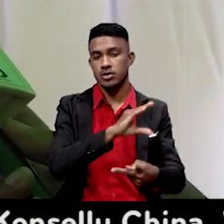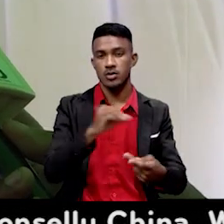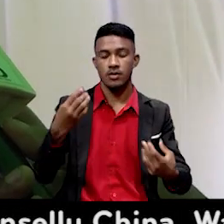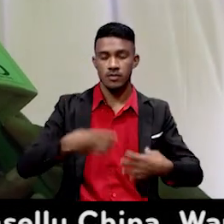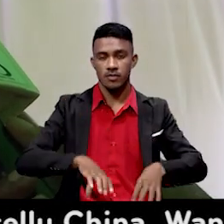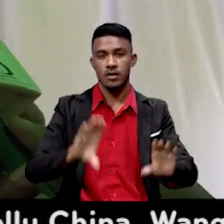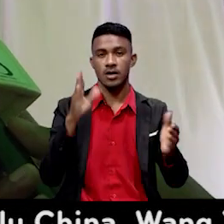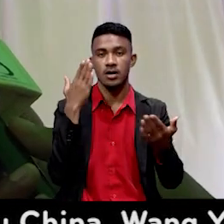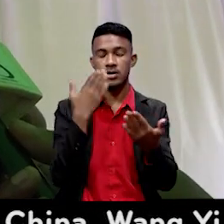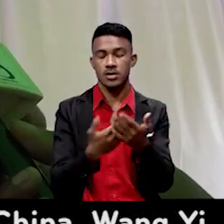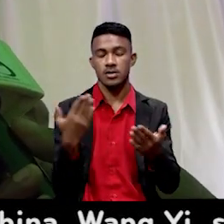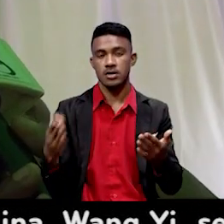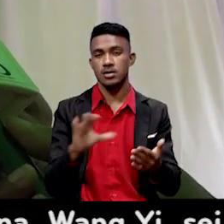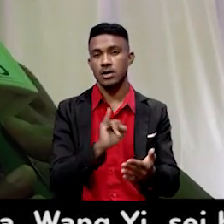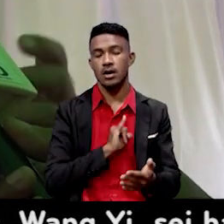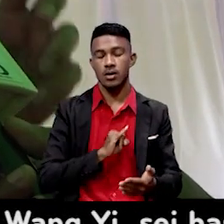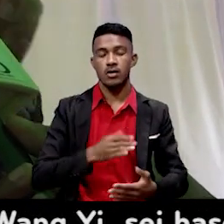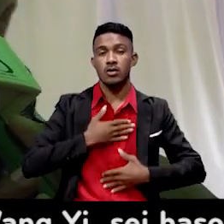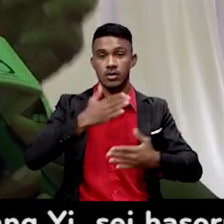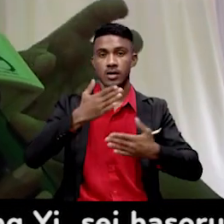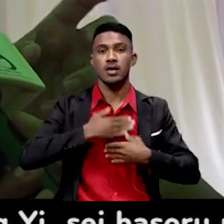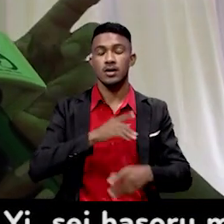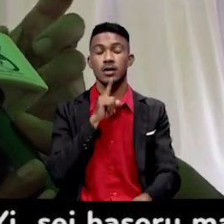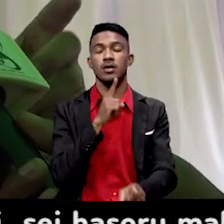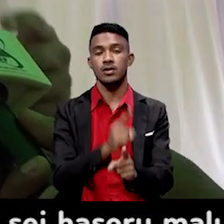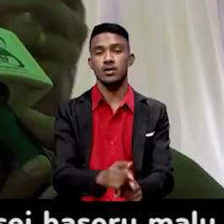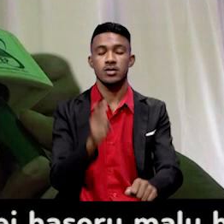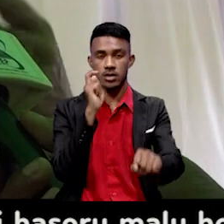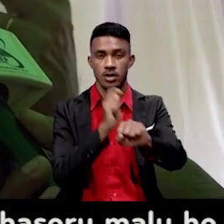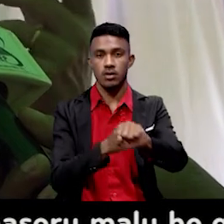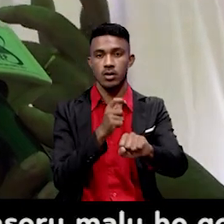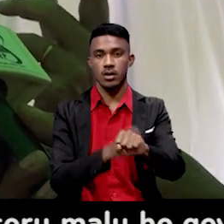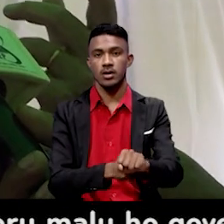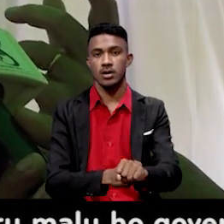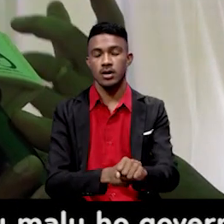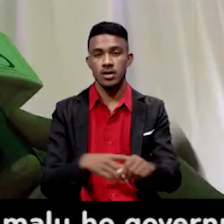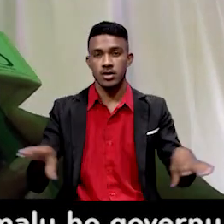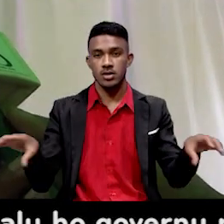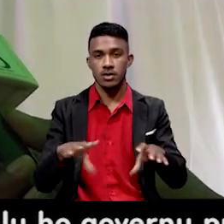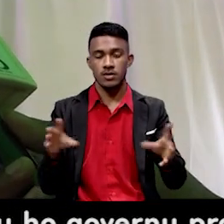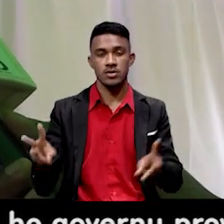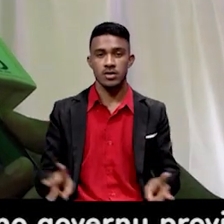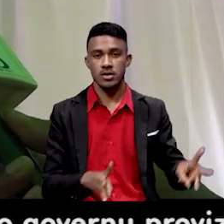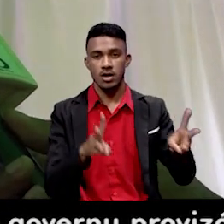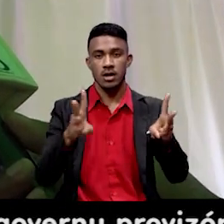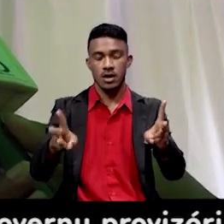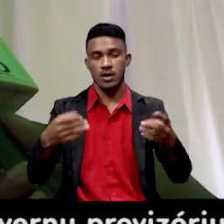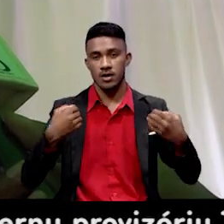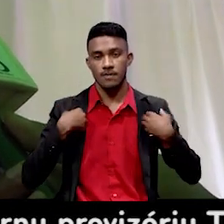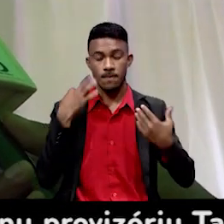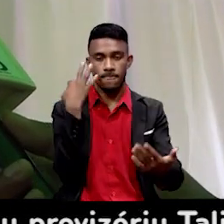ami contente los katak durante construksaun estrada iha imprego